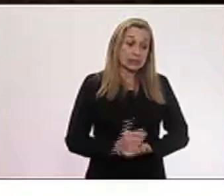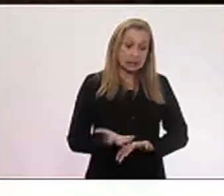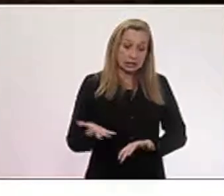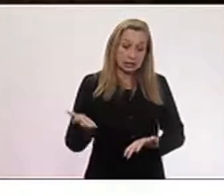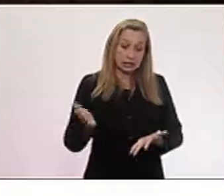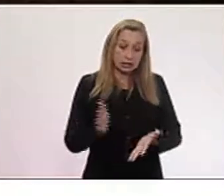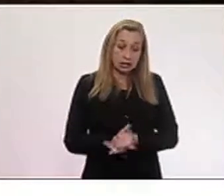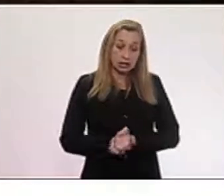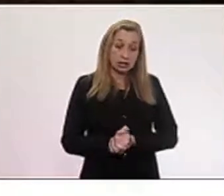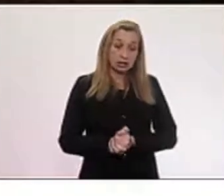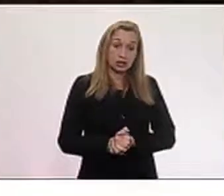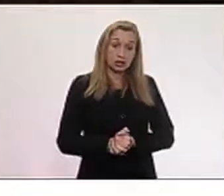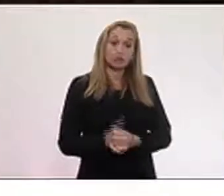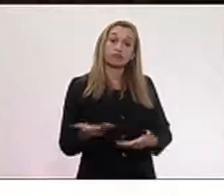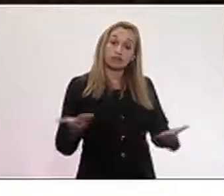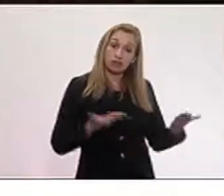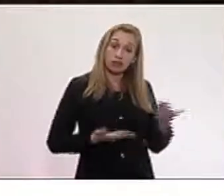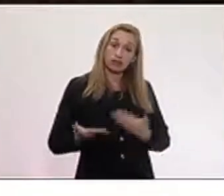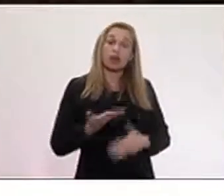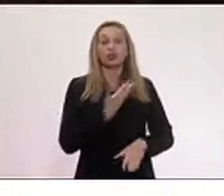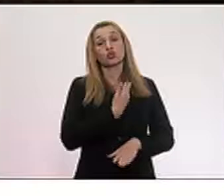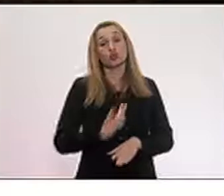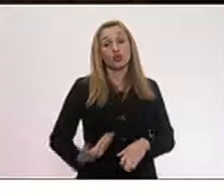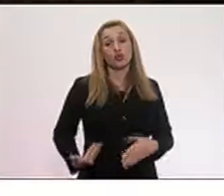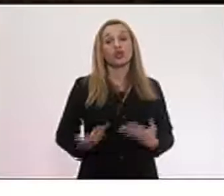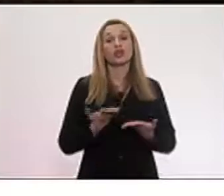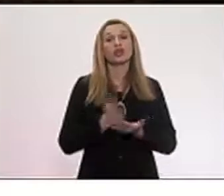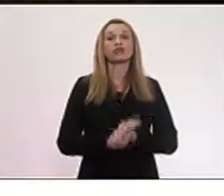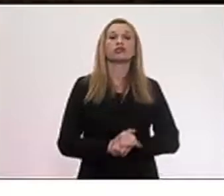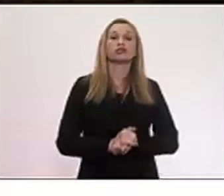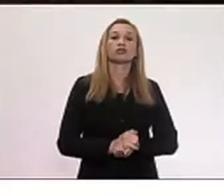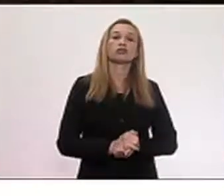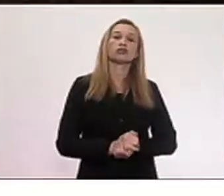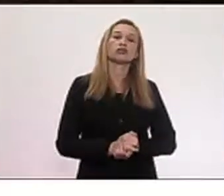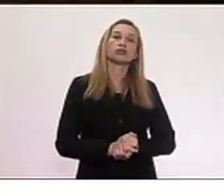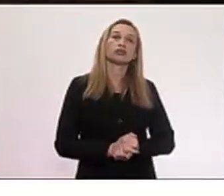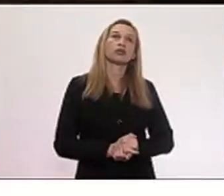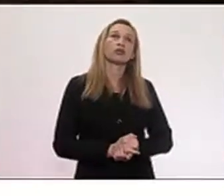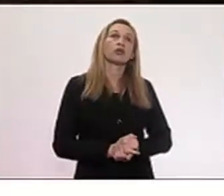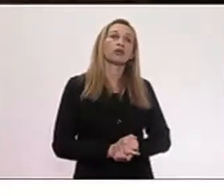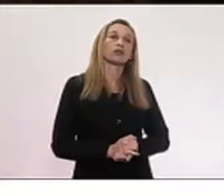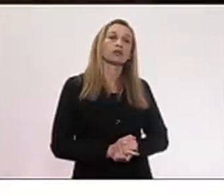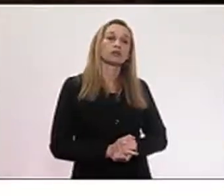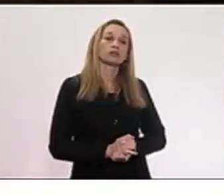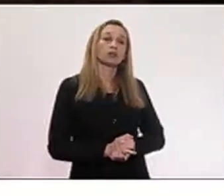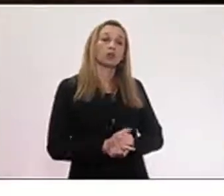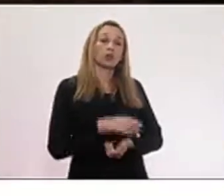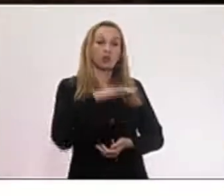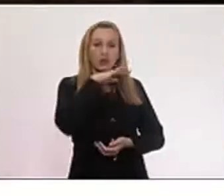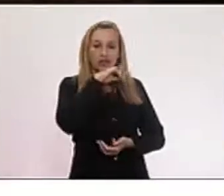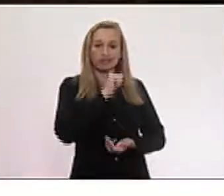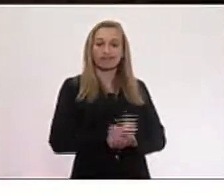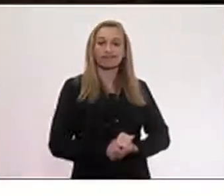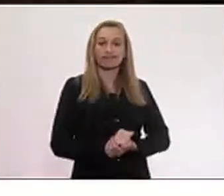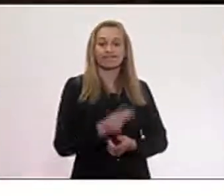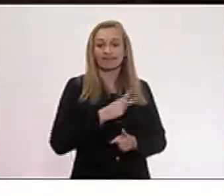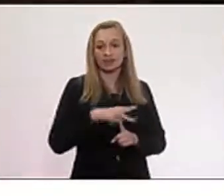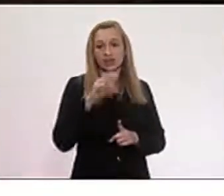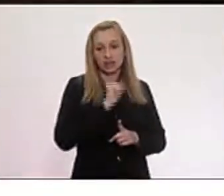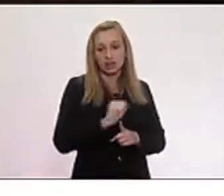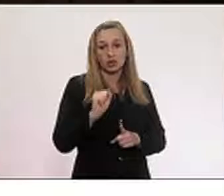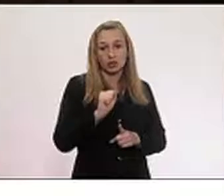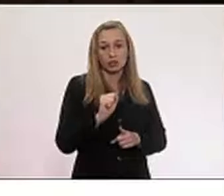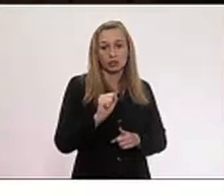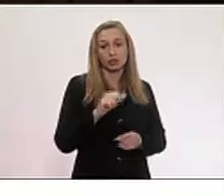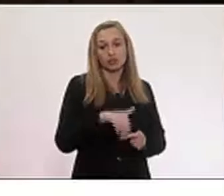E foram participar deste governo desastroso, mas que venceu as